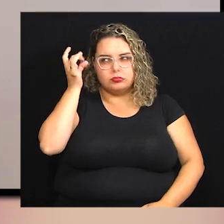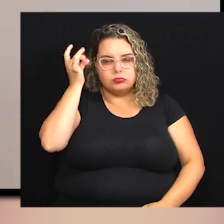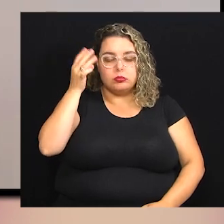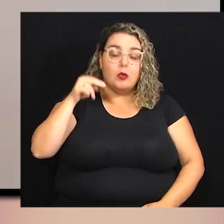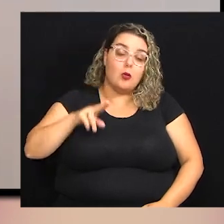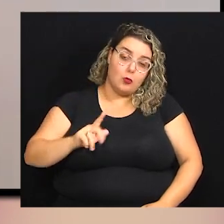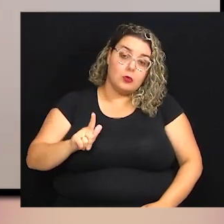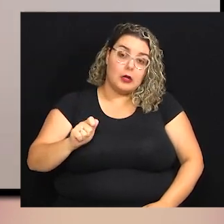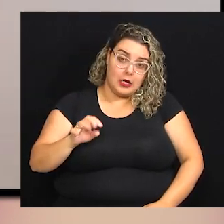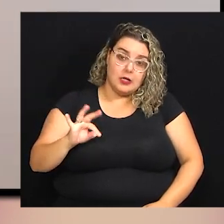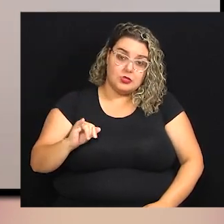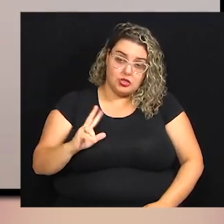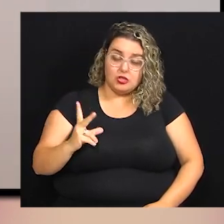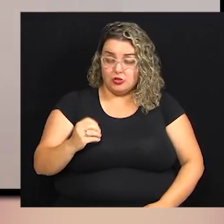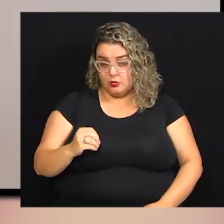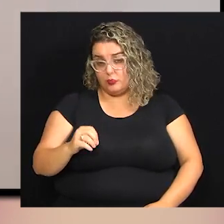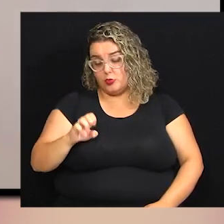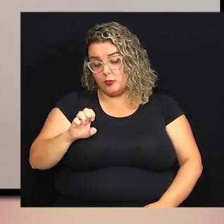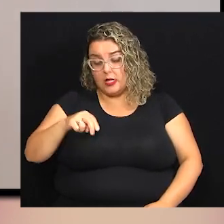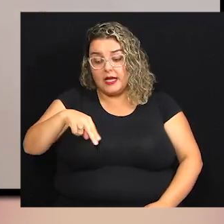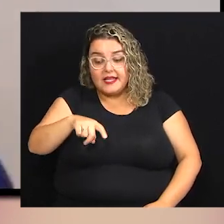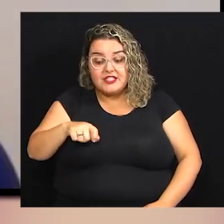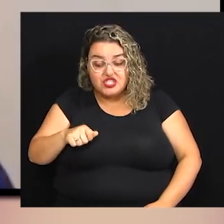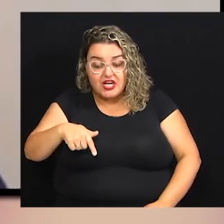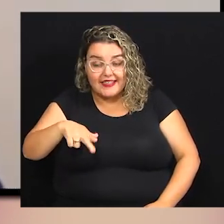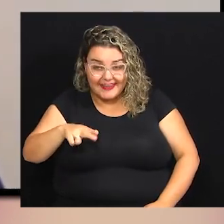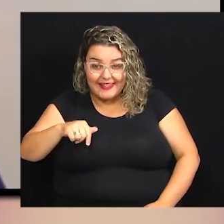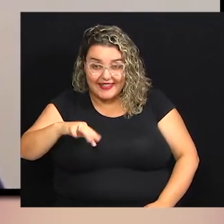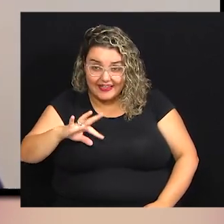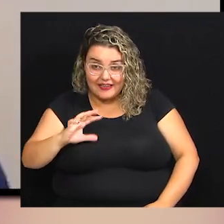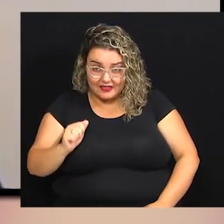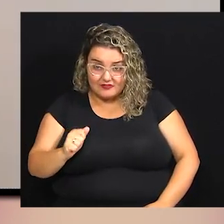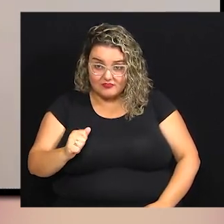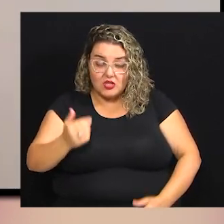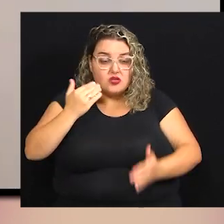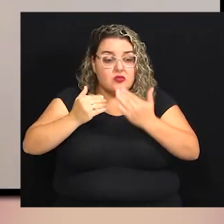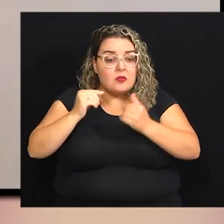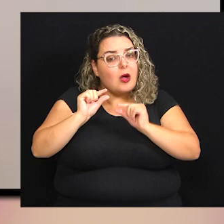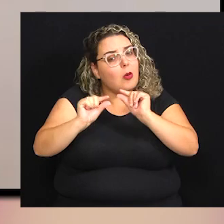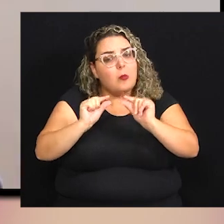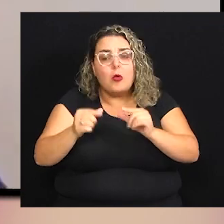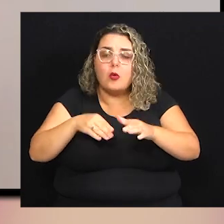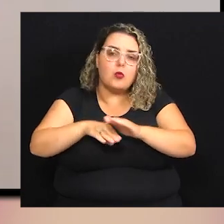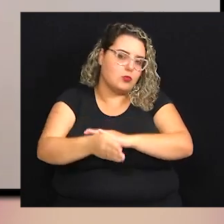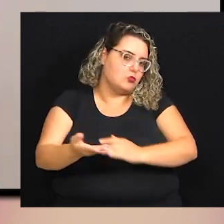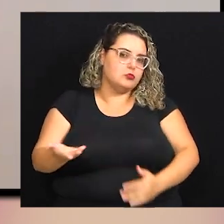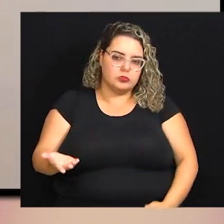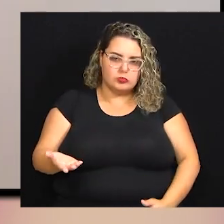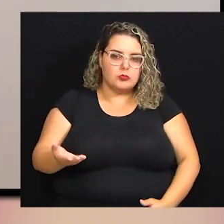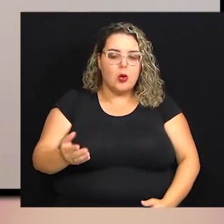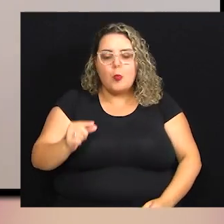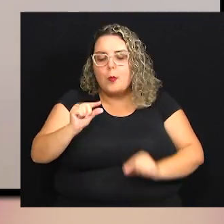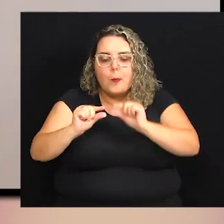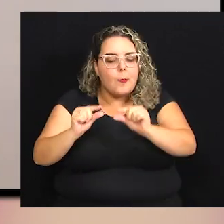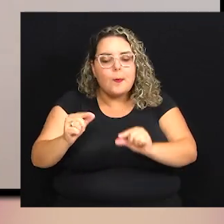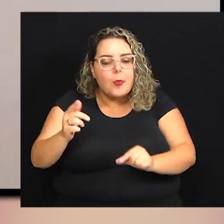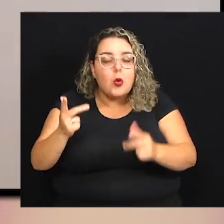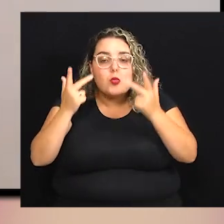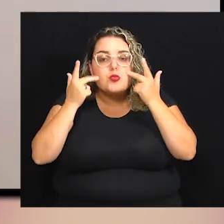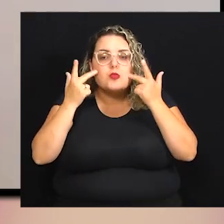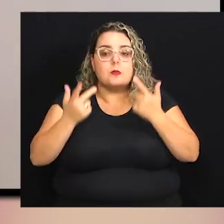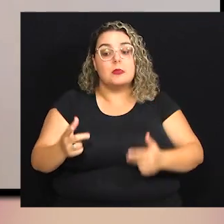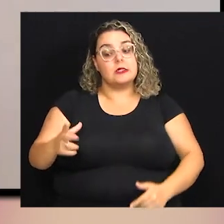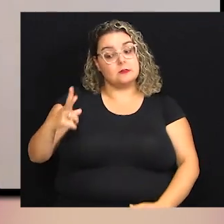ou um gatilho para uma enxaqueca, de um alimento que é pouco visto, mas que para ele faz muito mal.